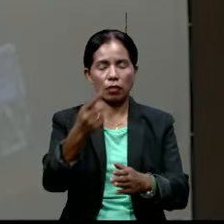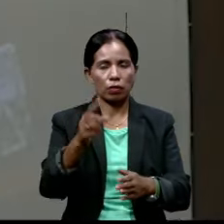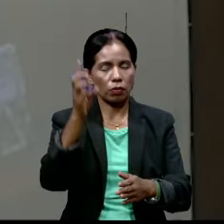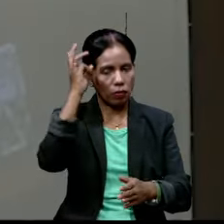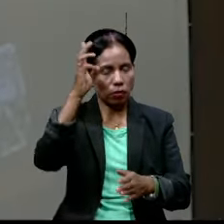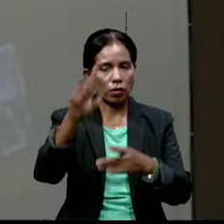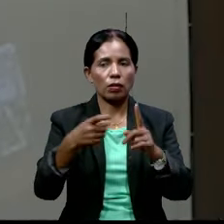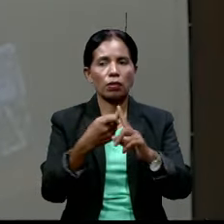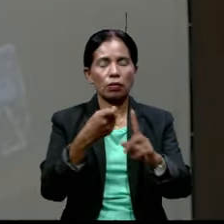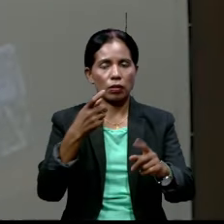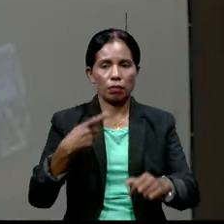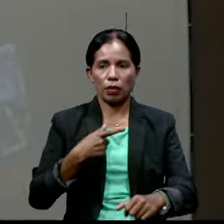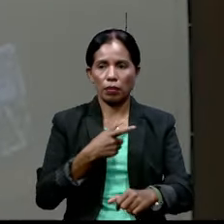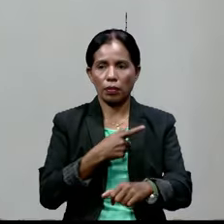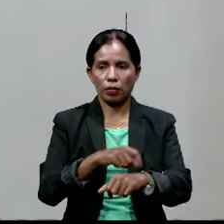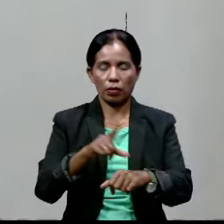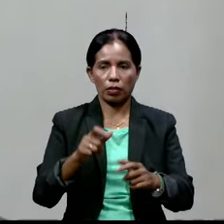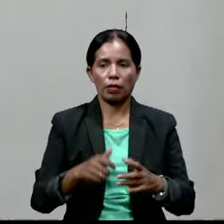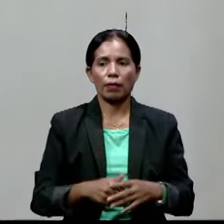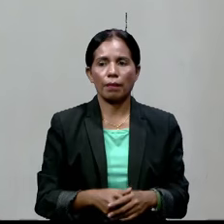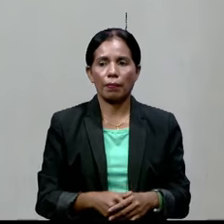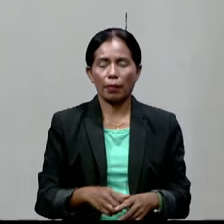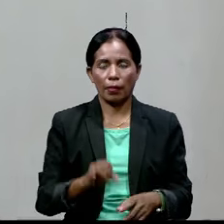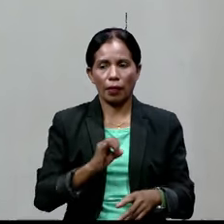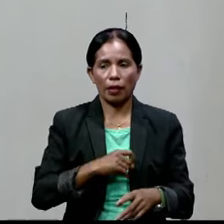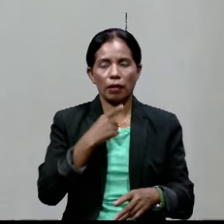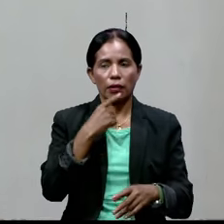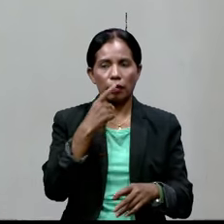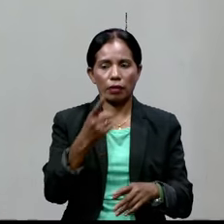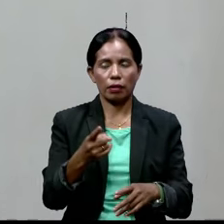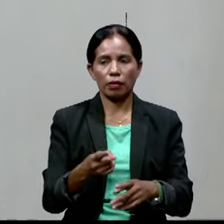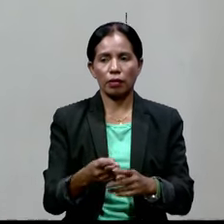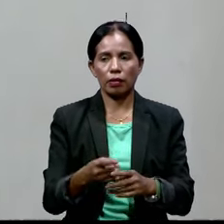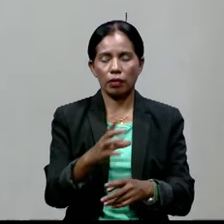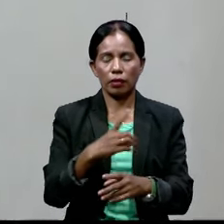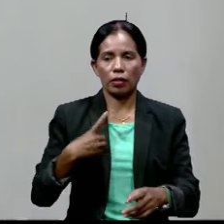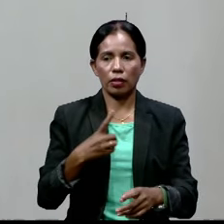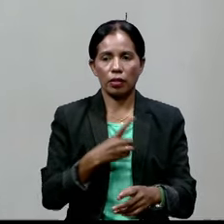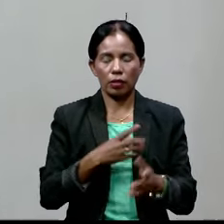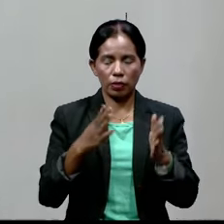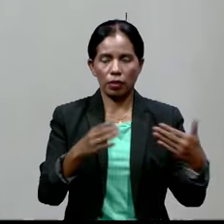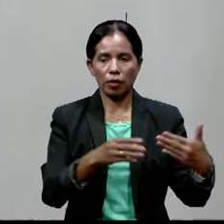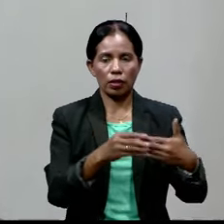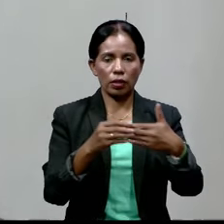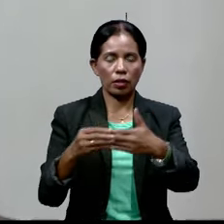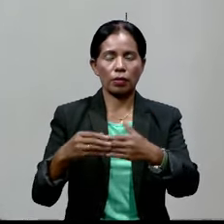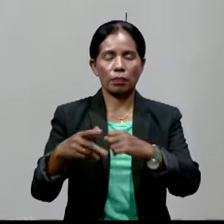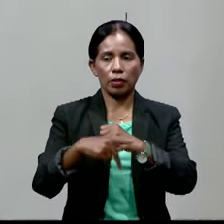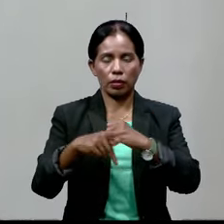preocupação com esse Parlamento Nacional. E o Inhao explica para os distintos deputados e líderes bancários que